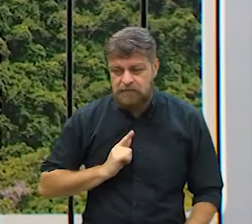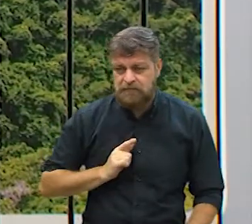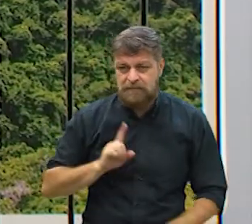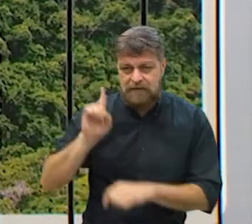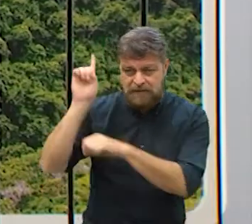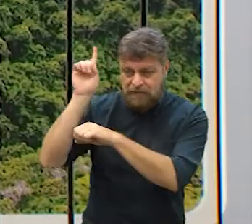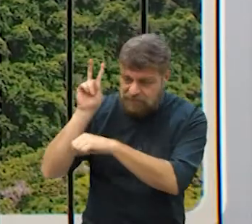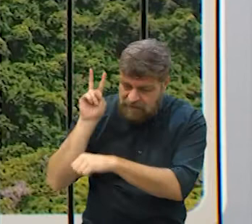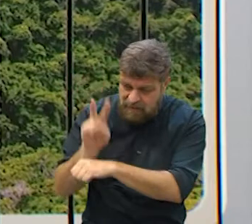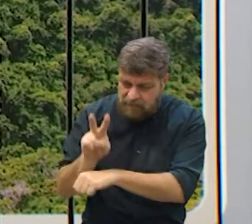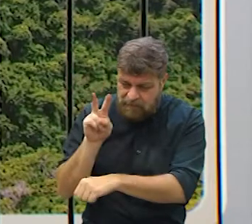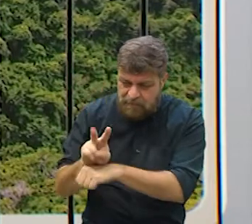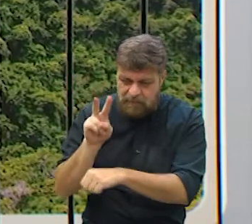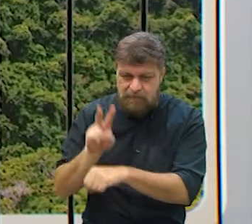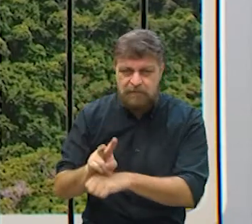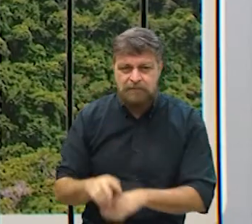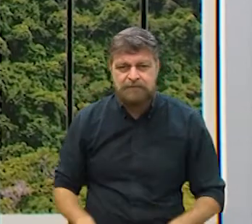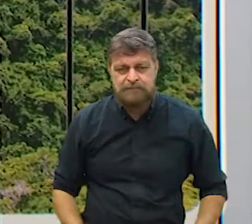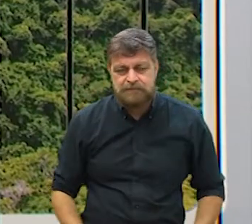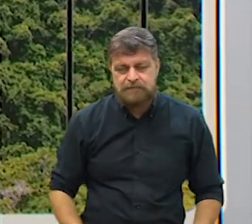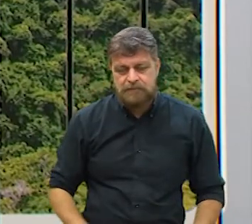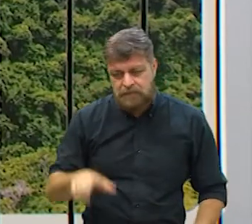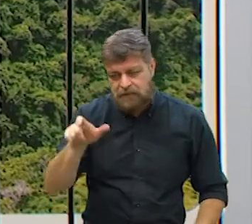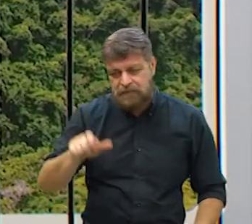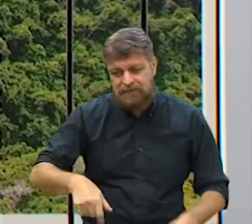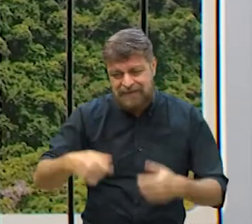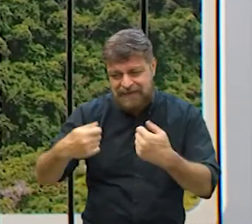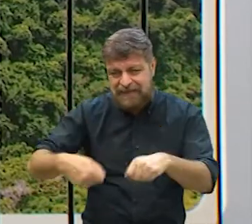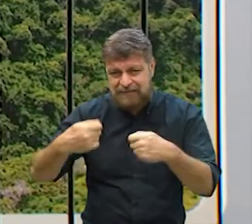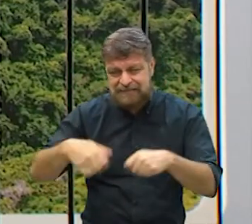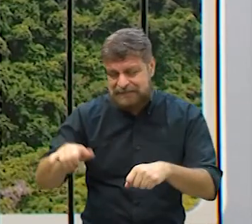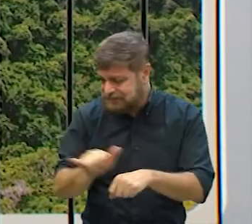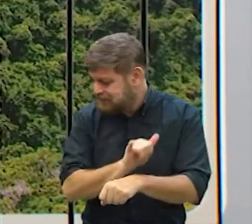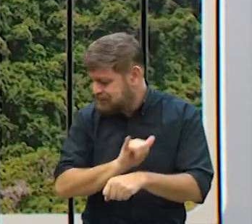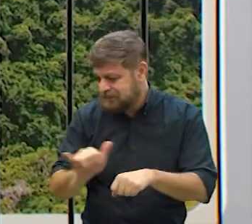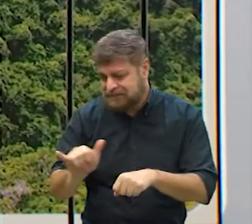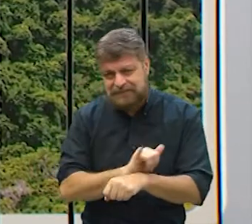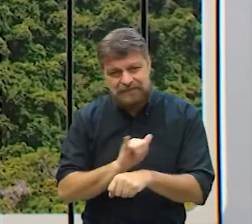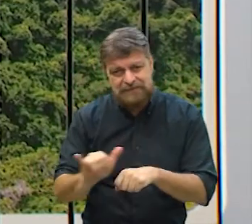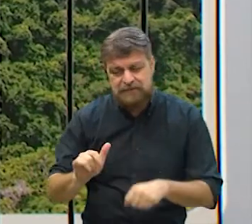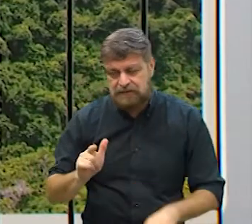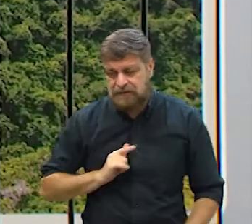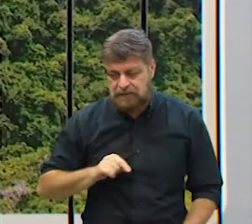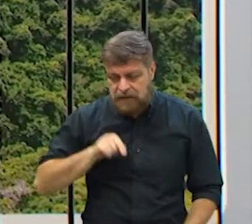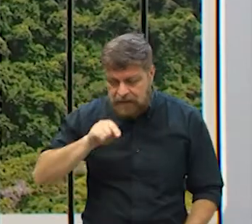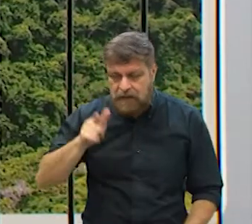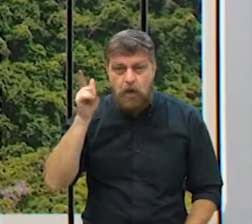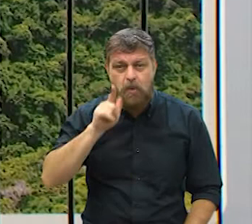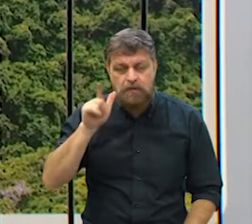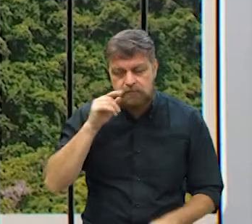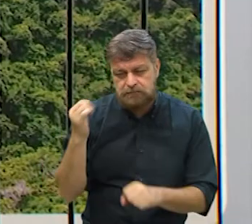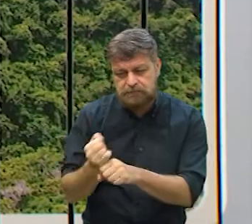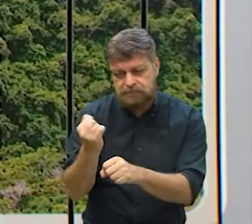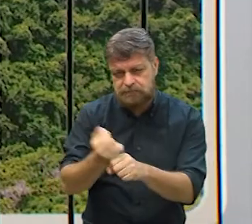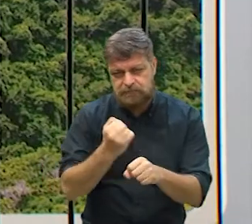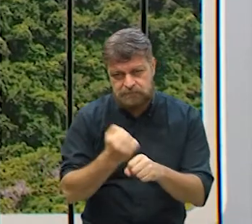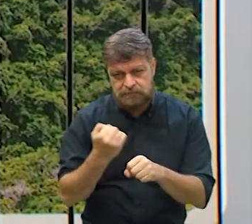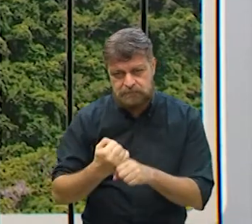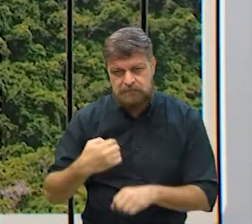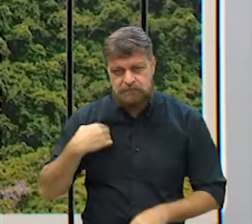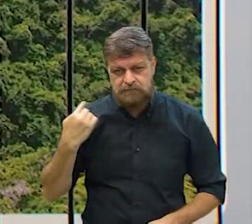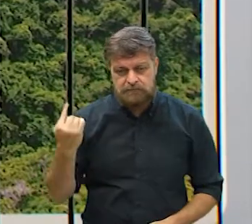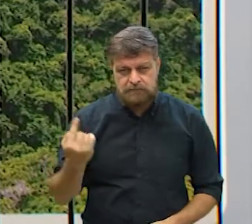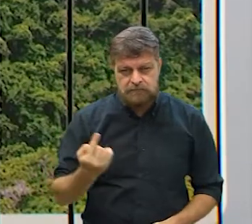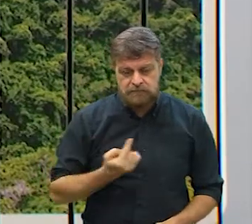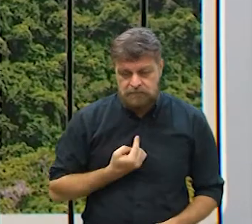o frio conforme o cobertor, na verdade é essa, né? O necessitado, ele se vira para construir, como se você dá a chance dele construir. Então, vamos